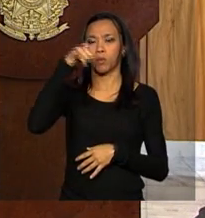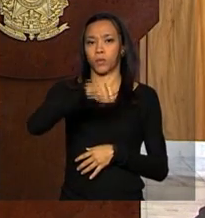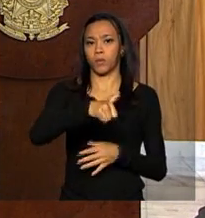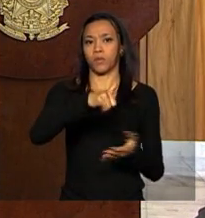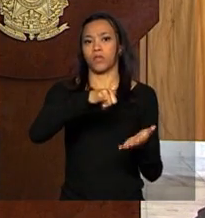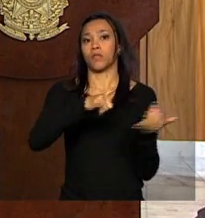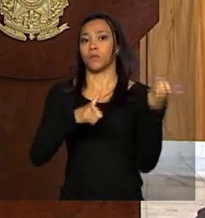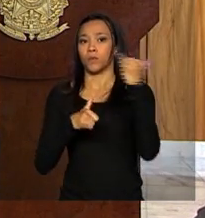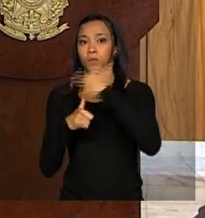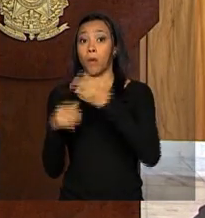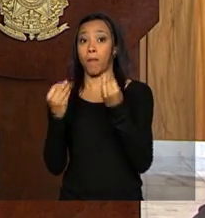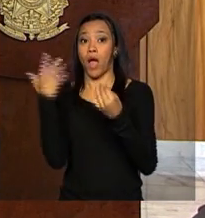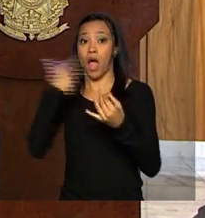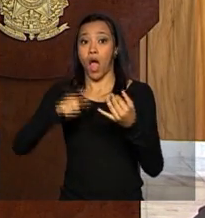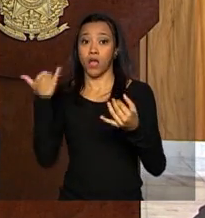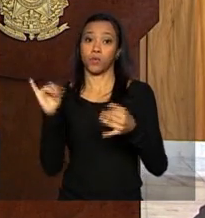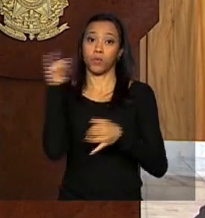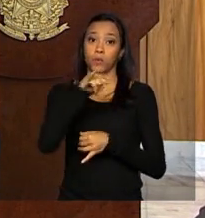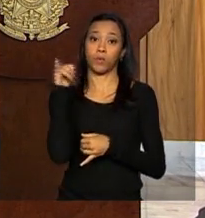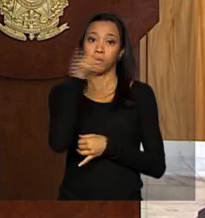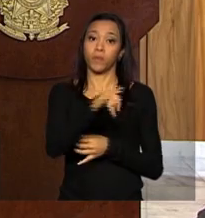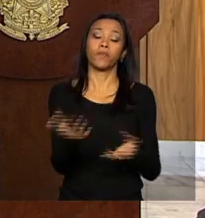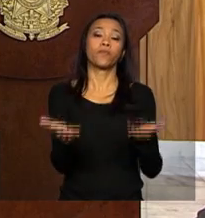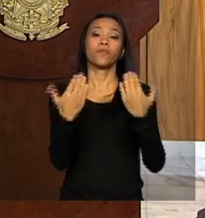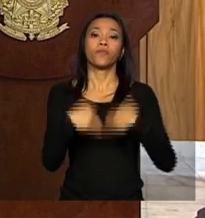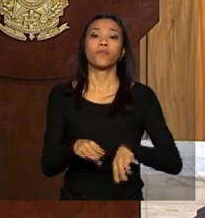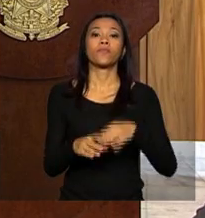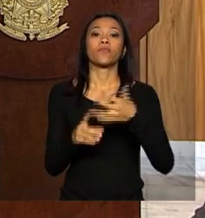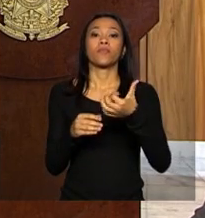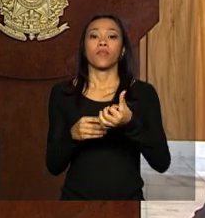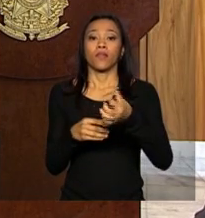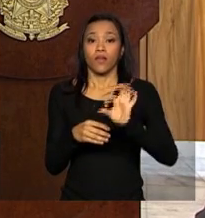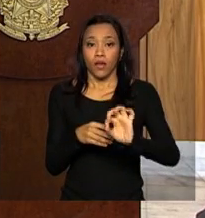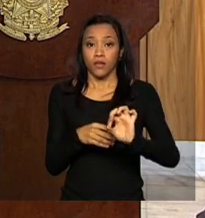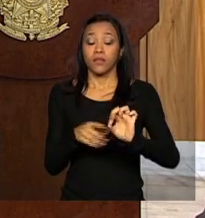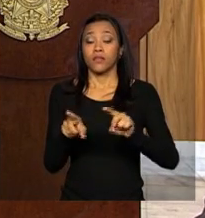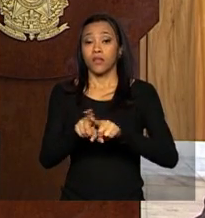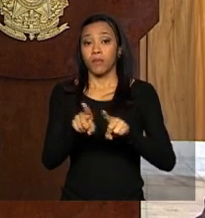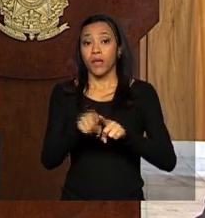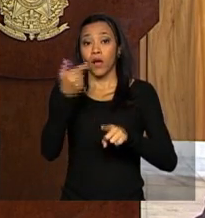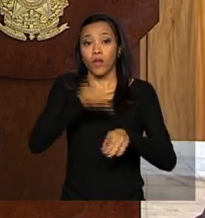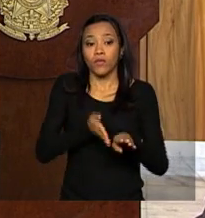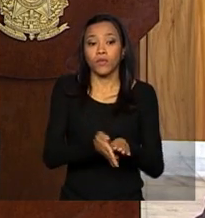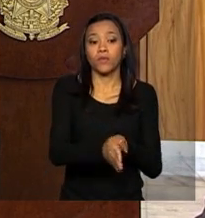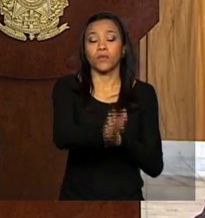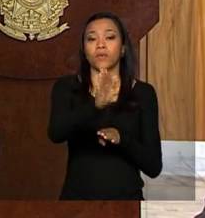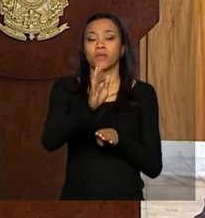del Este. Décimo, a hidrovia Paraná-Paraguai.